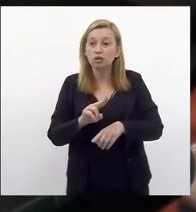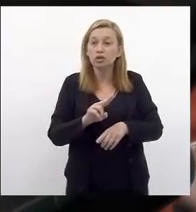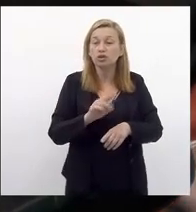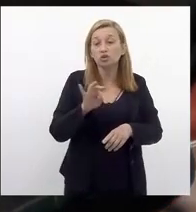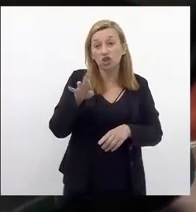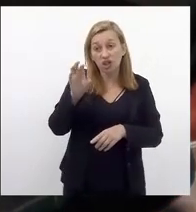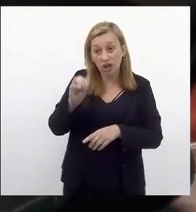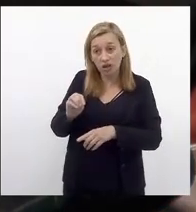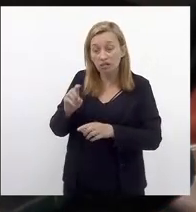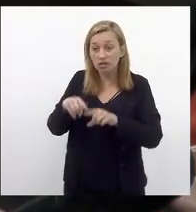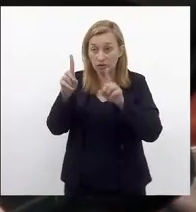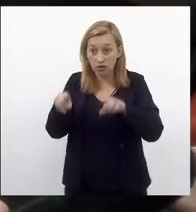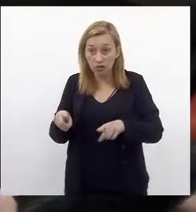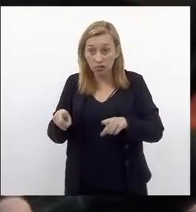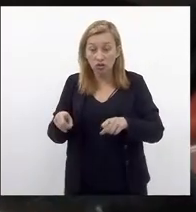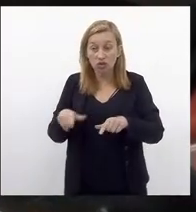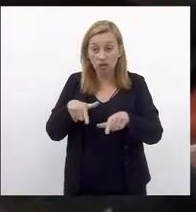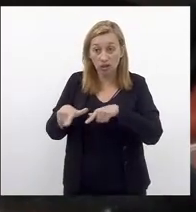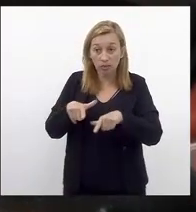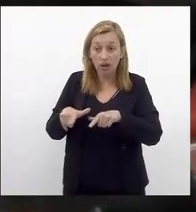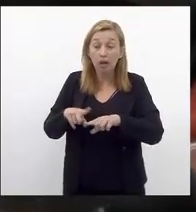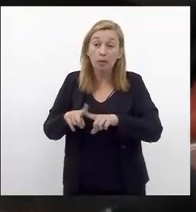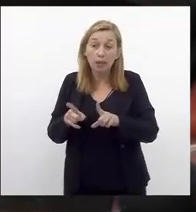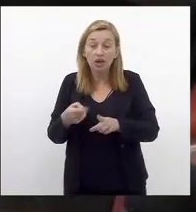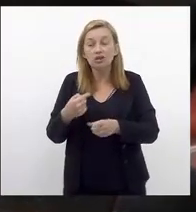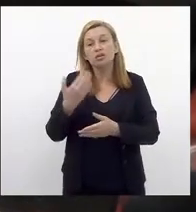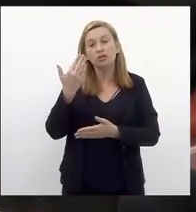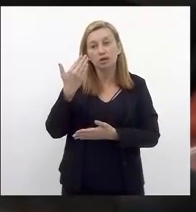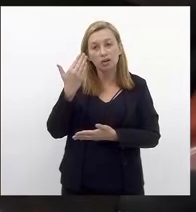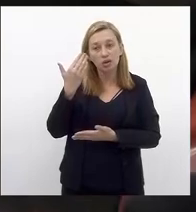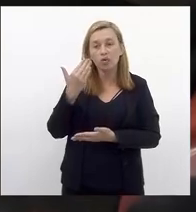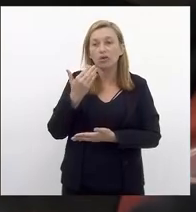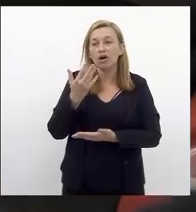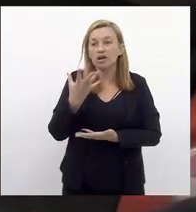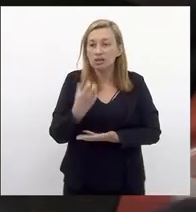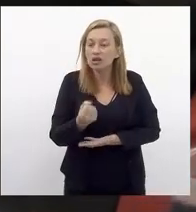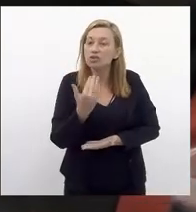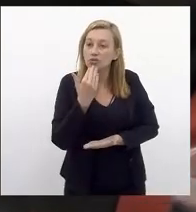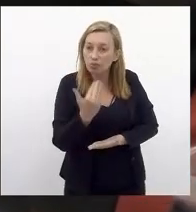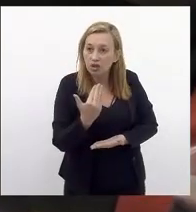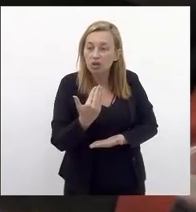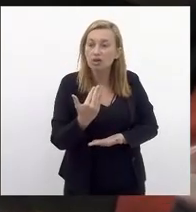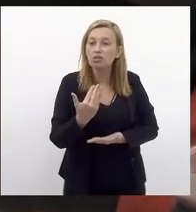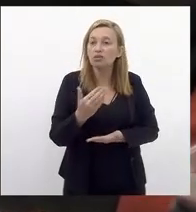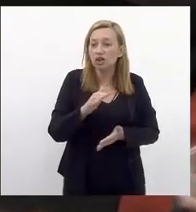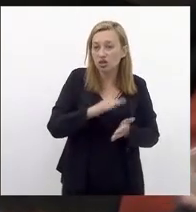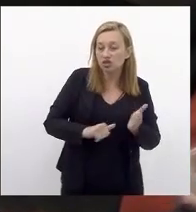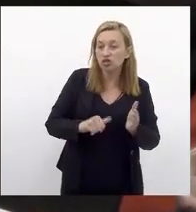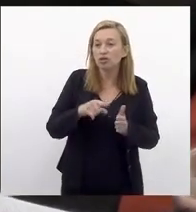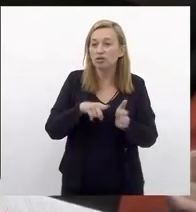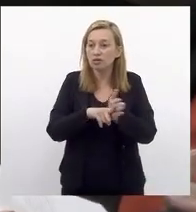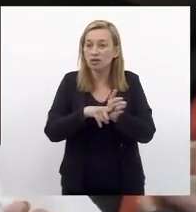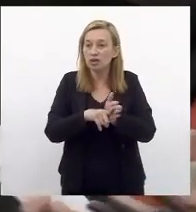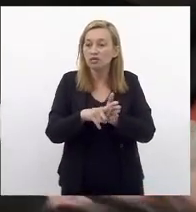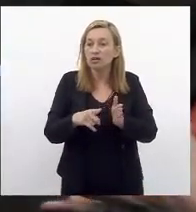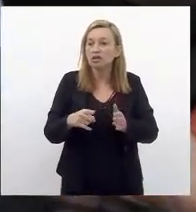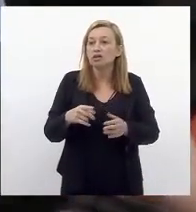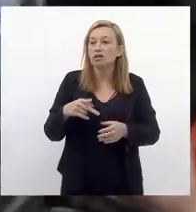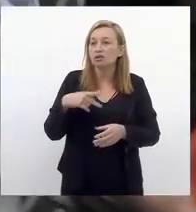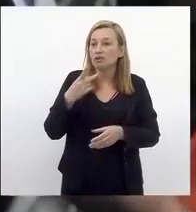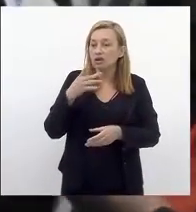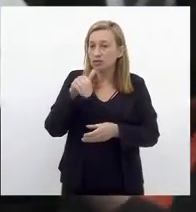triênio por servidores ativos mas eu atendo a pelo Retiro a verificação e faço declaração de voto